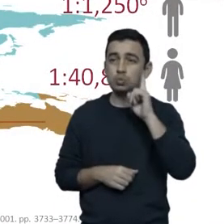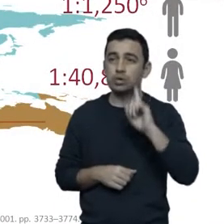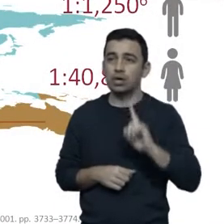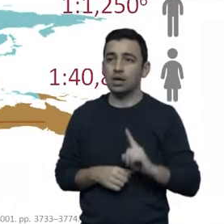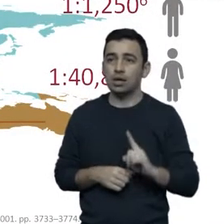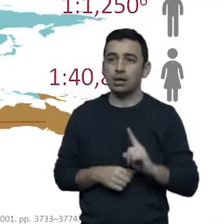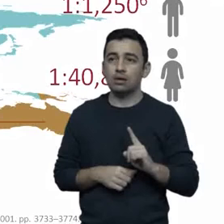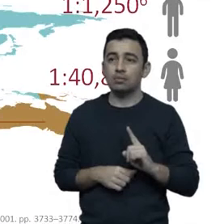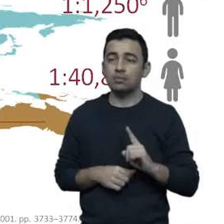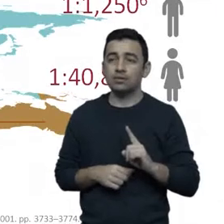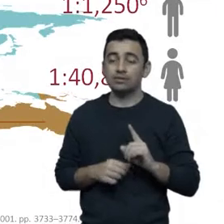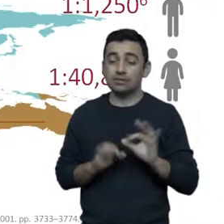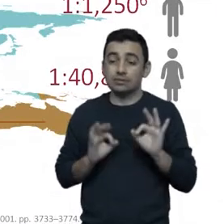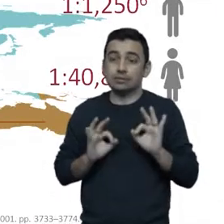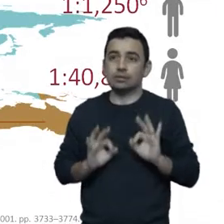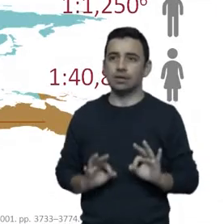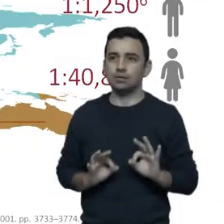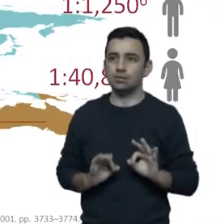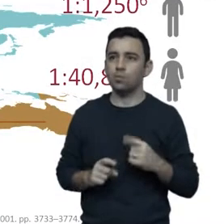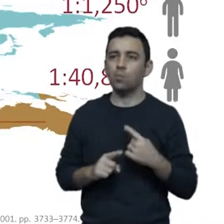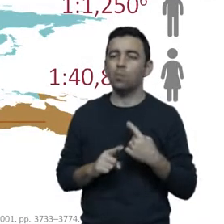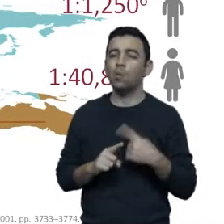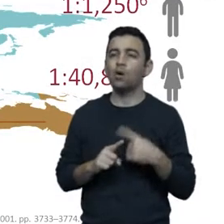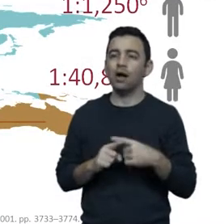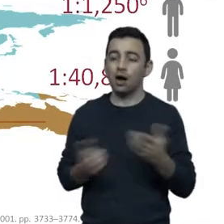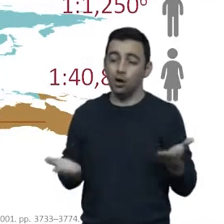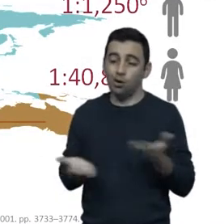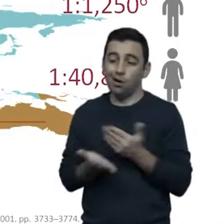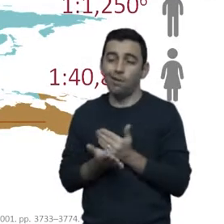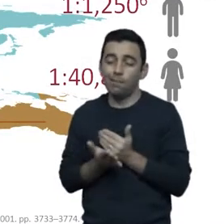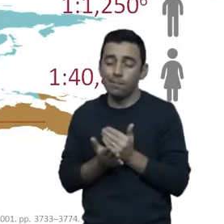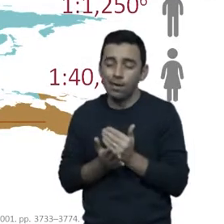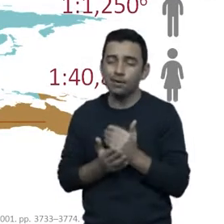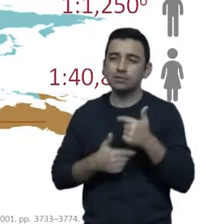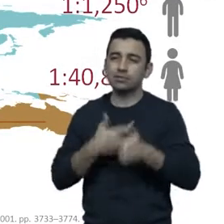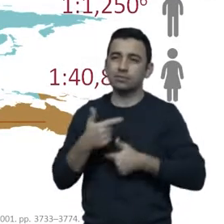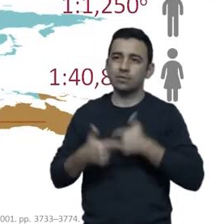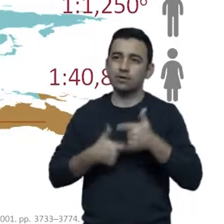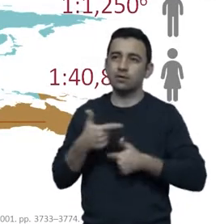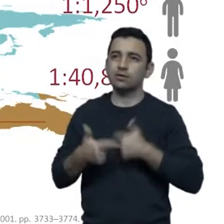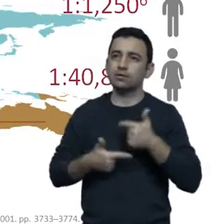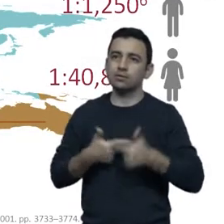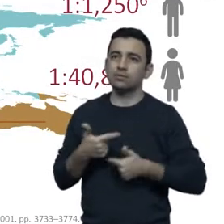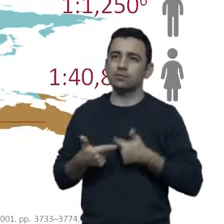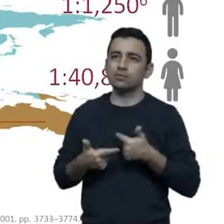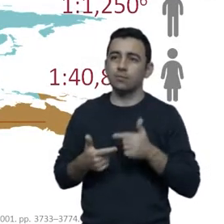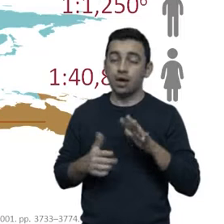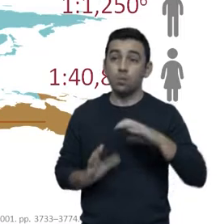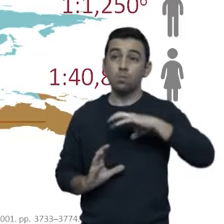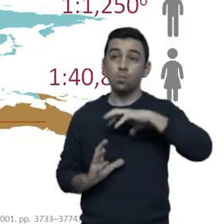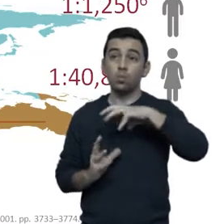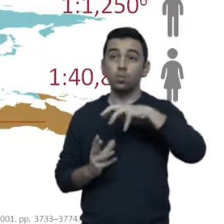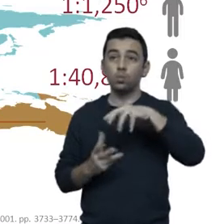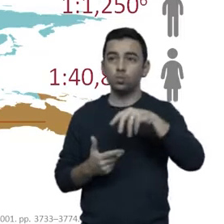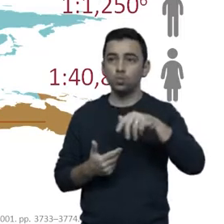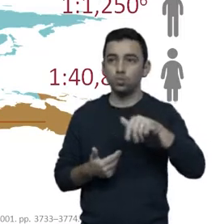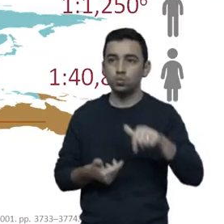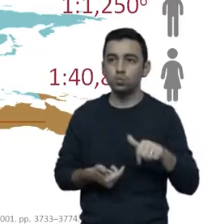incidência correta, porque a gente está começando um trabalho ainda, né? Mas nós temos aí no mundo inteiro